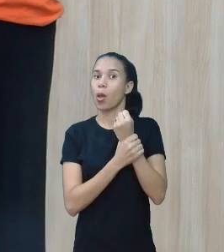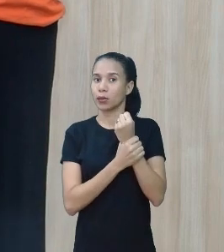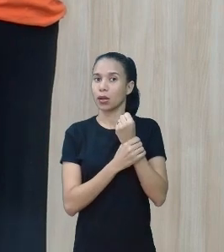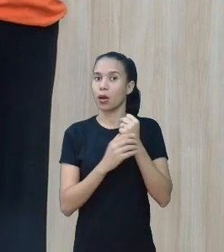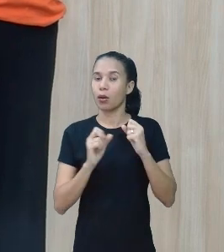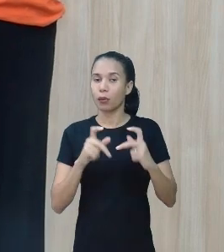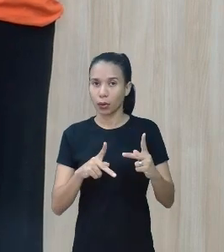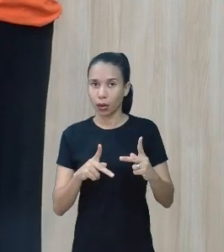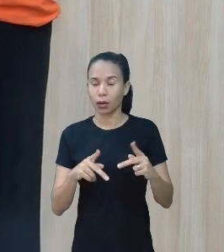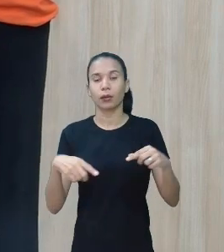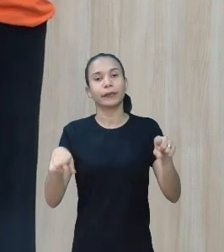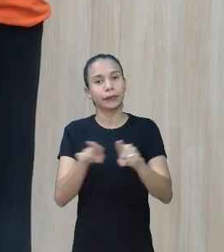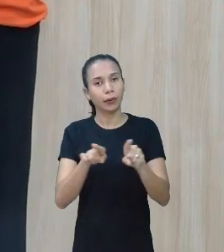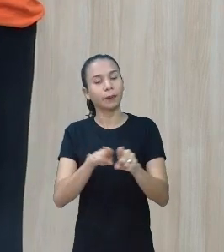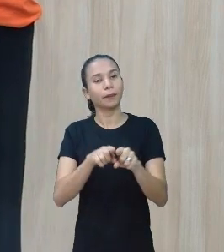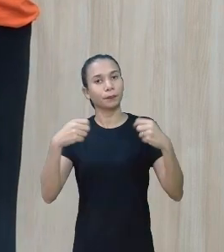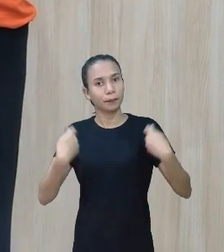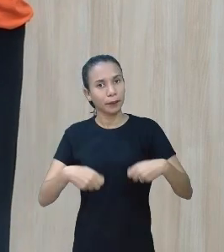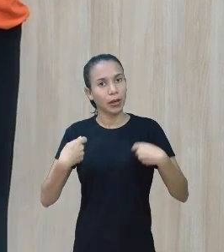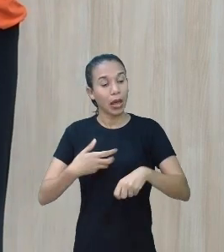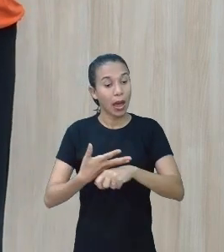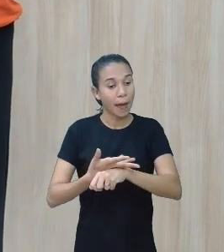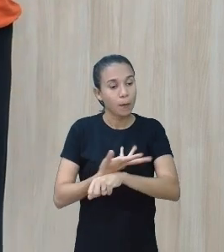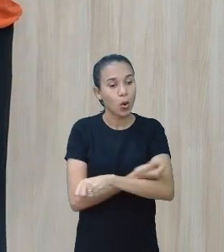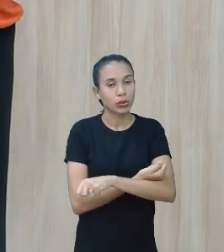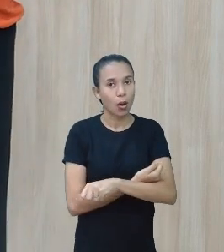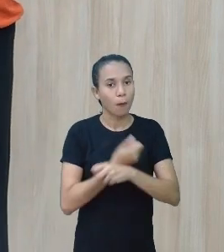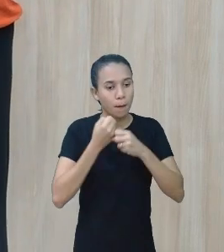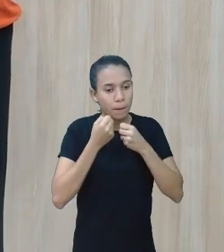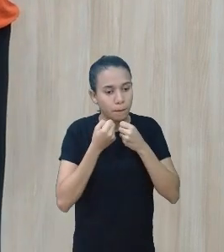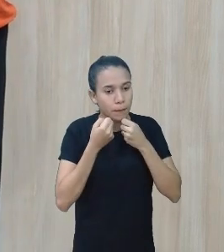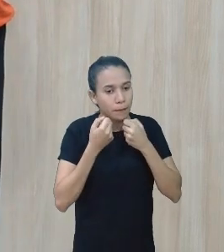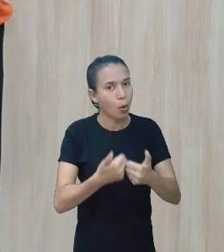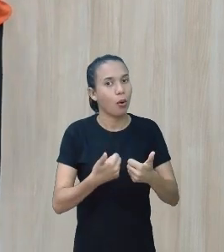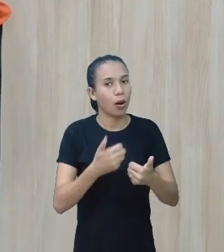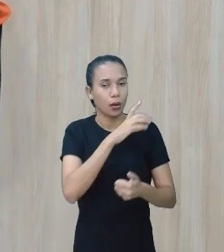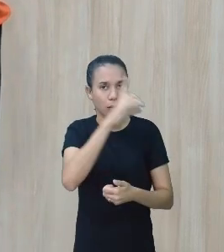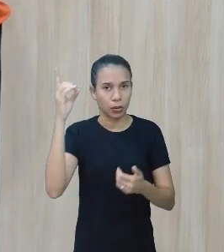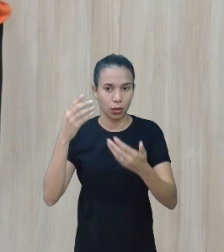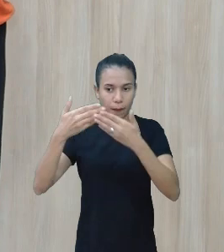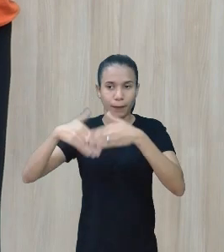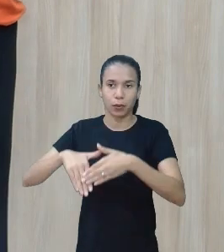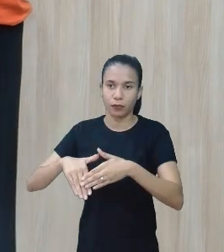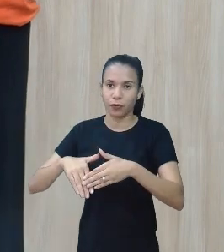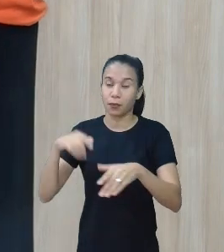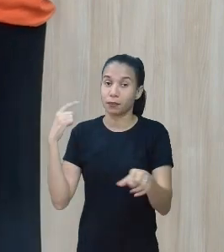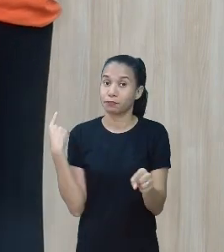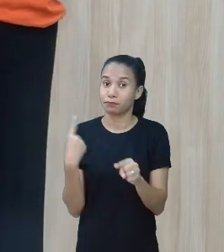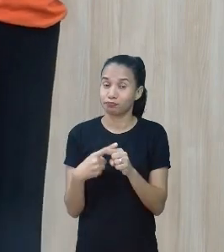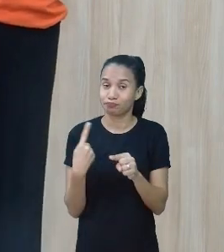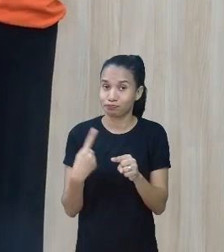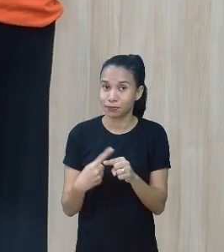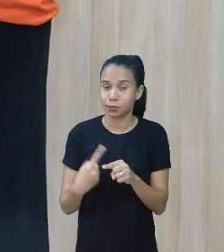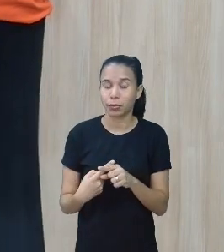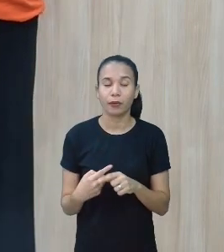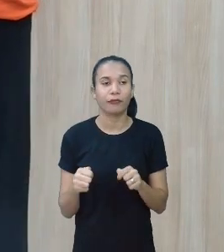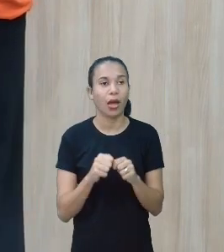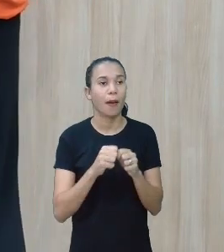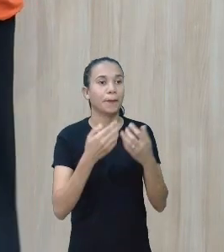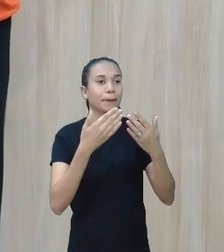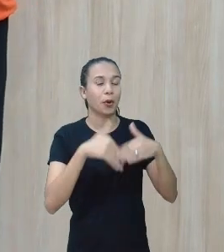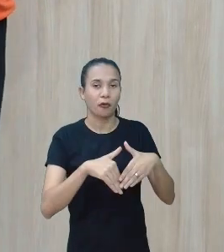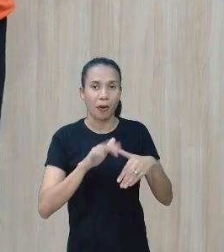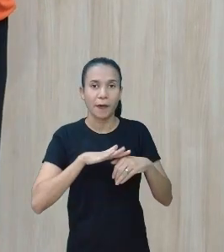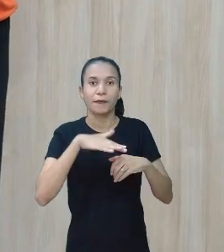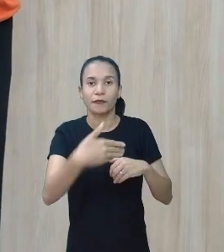Vocês precisam também estar emocionalmente bem no dia da prova. Por quê? Porque quando vocês vão fazer essas